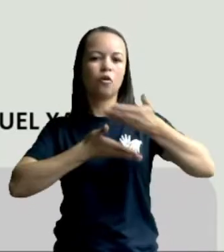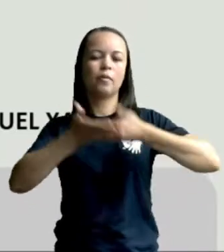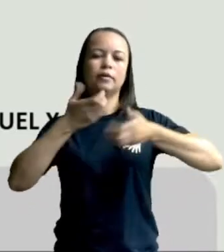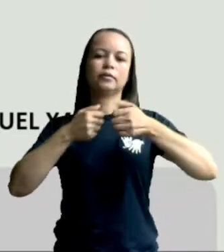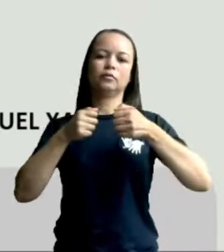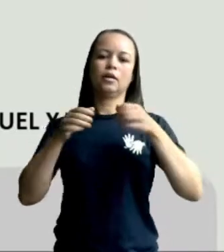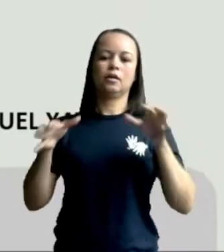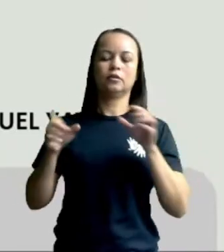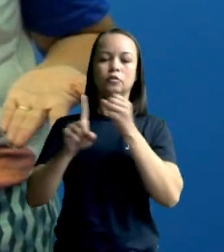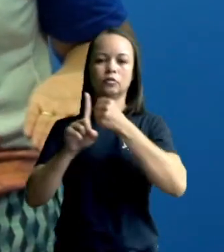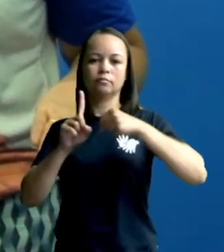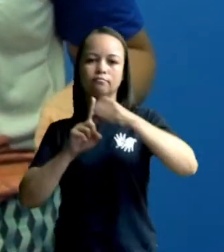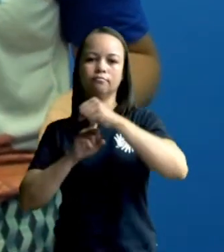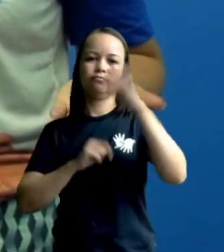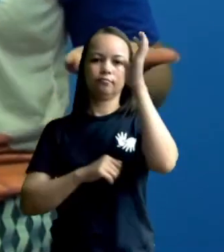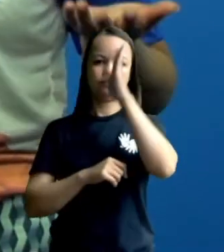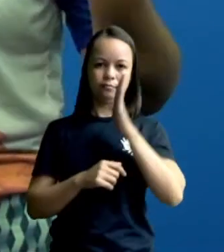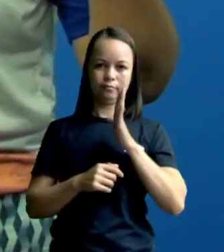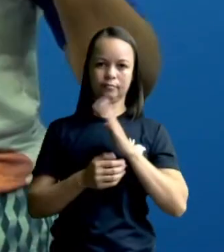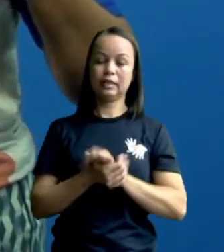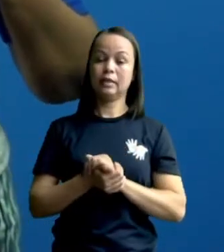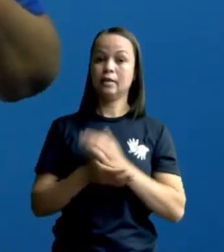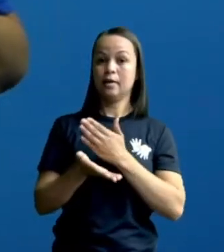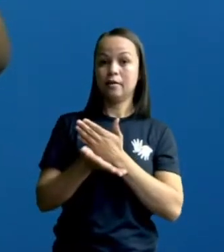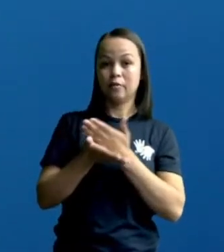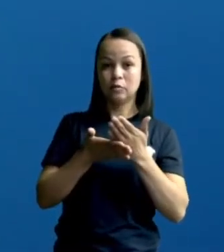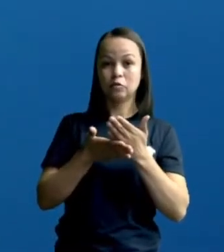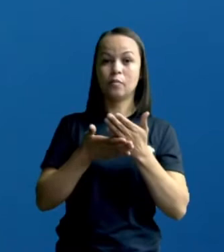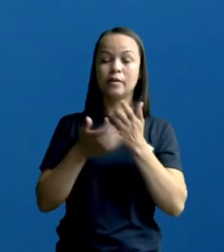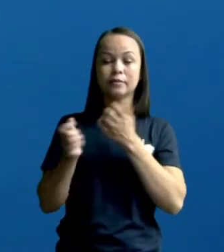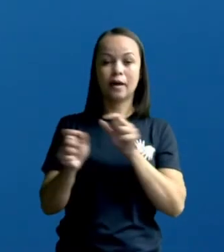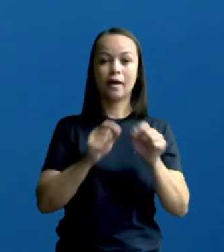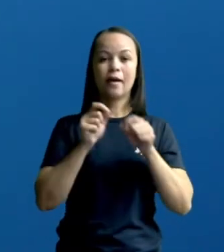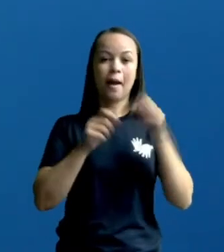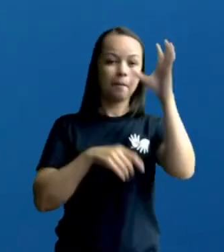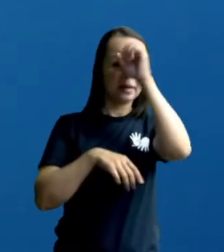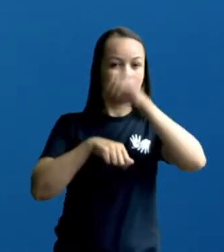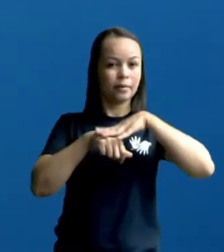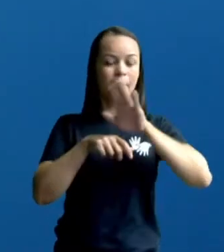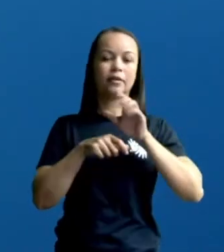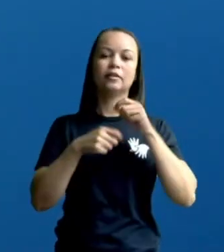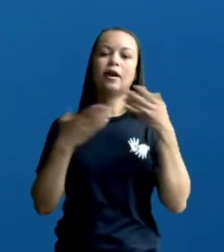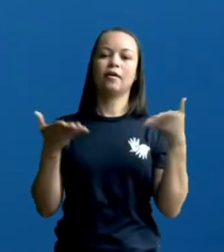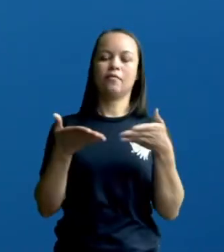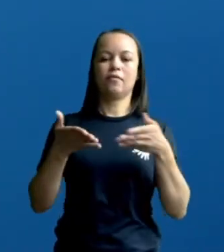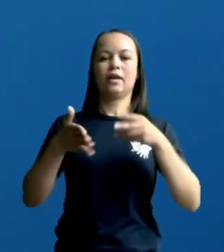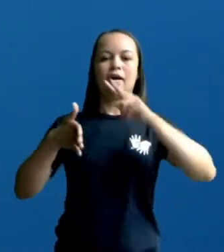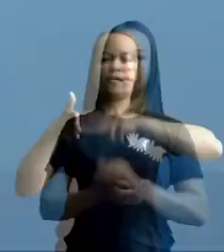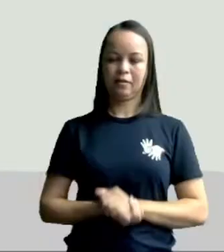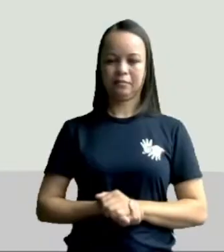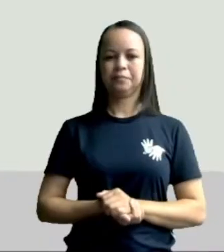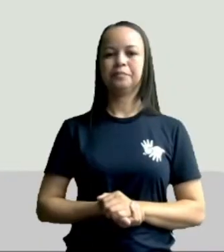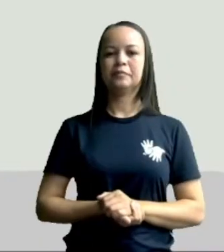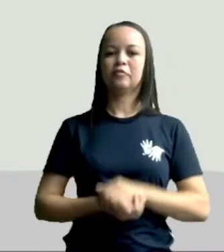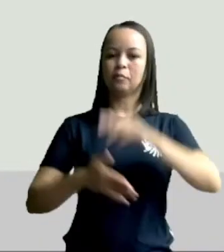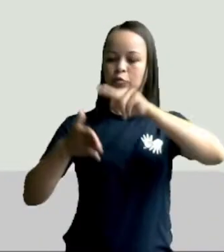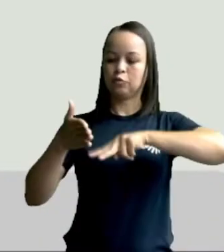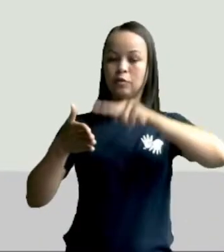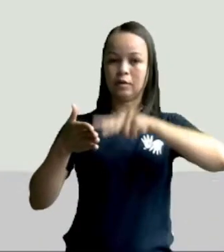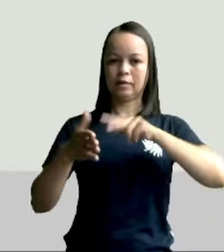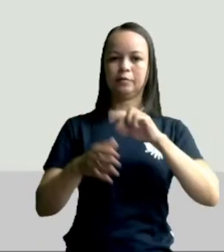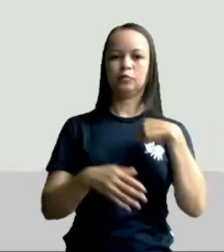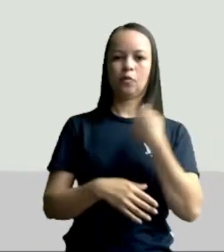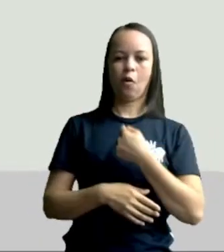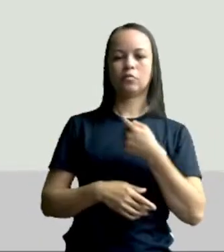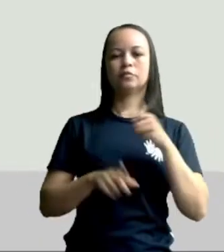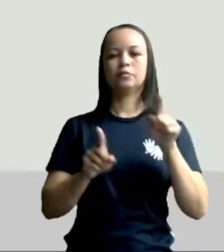sociedade brasileira. E aí, vamos lá? Vamos aprender muito e a gente vai para a nossa leitura de leite, tá bom? Vamos ler o nosso